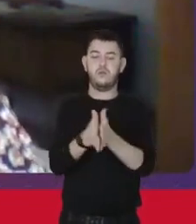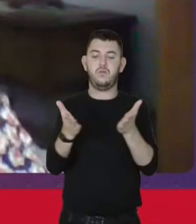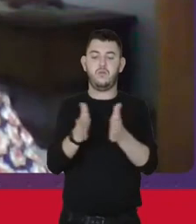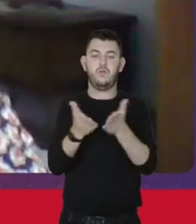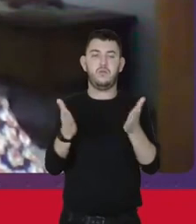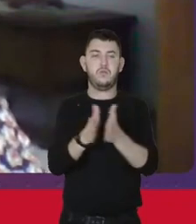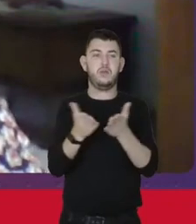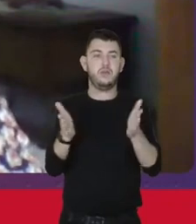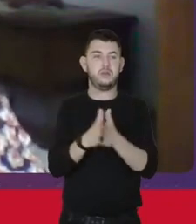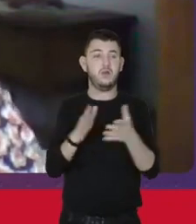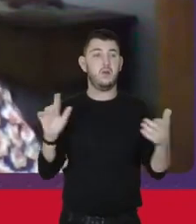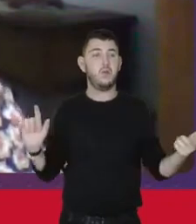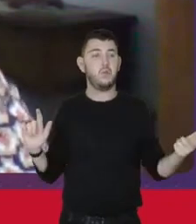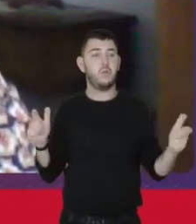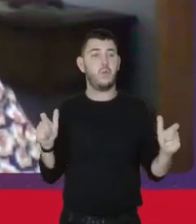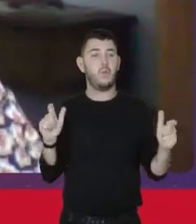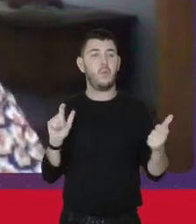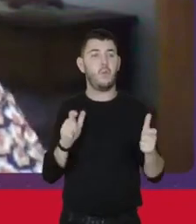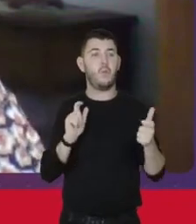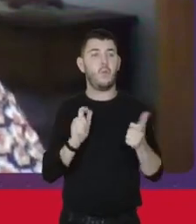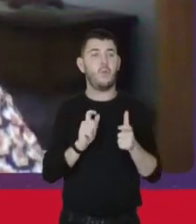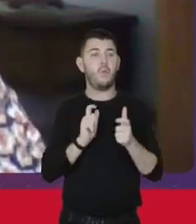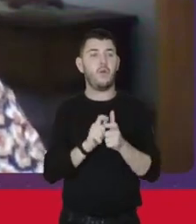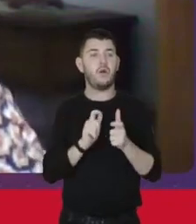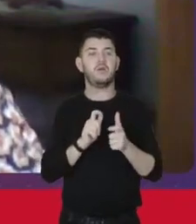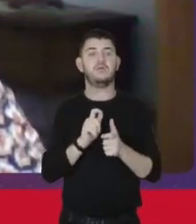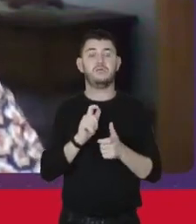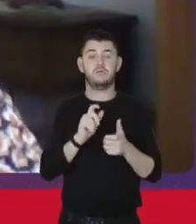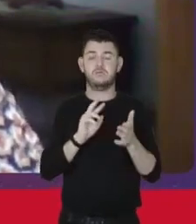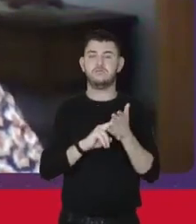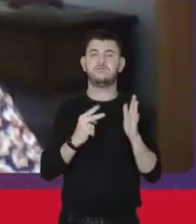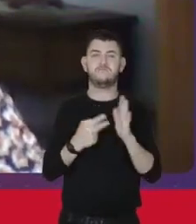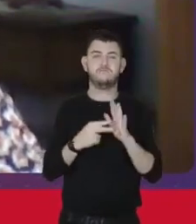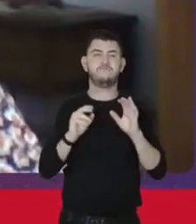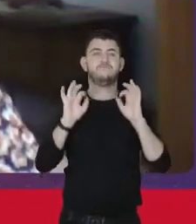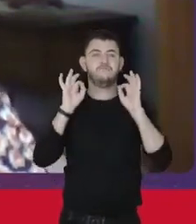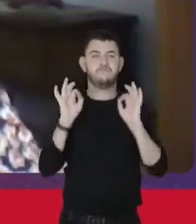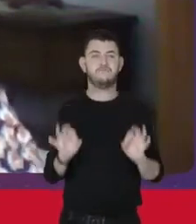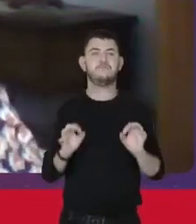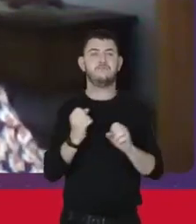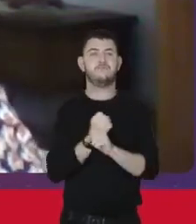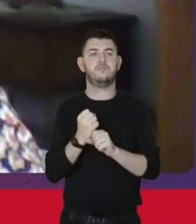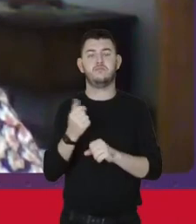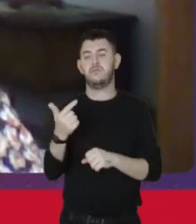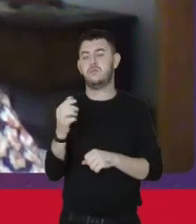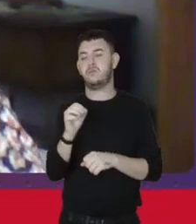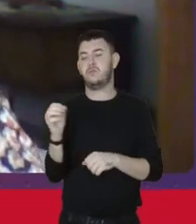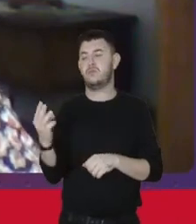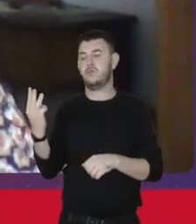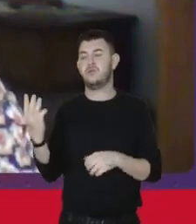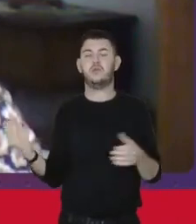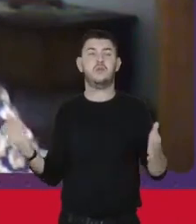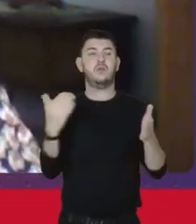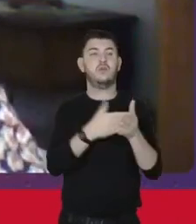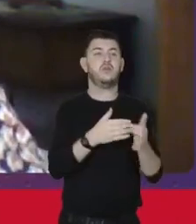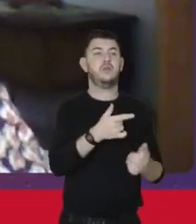extrema pobreza de forma muito significativa entre 2013 e